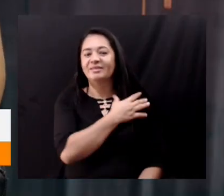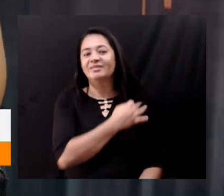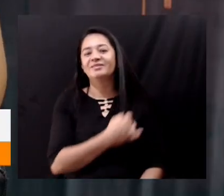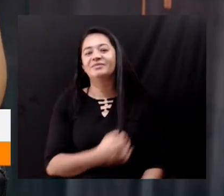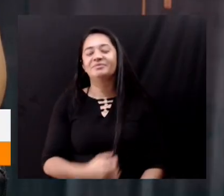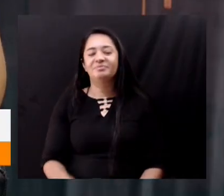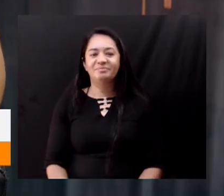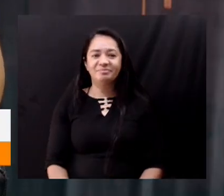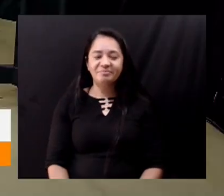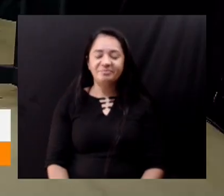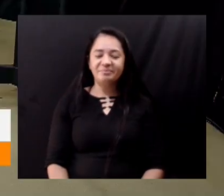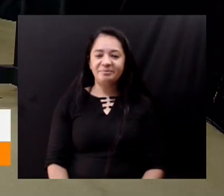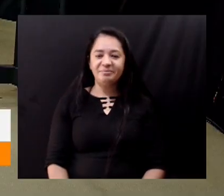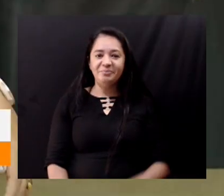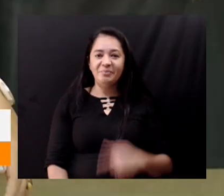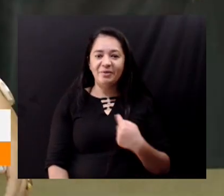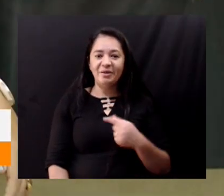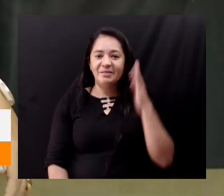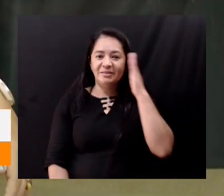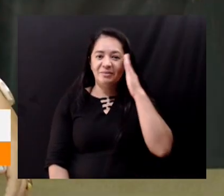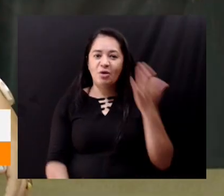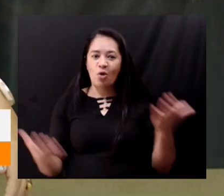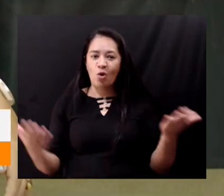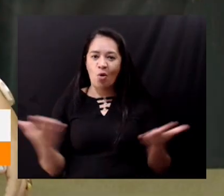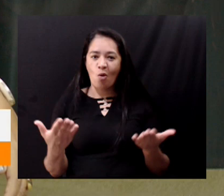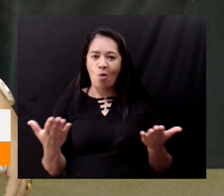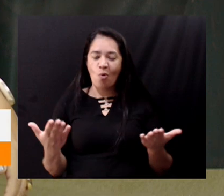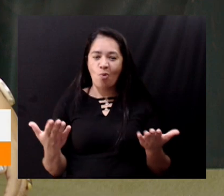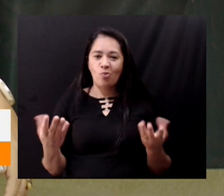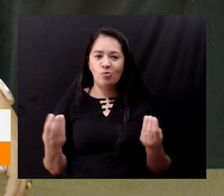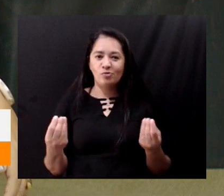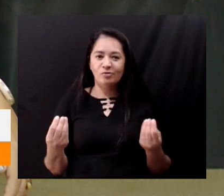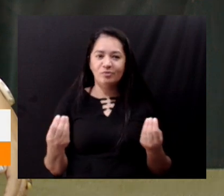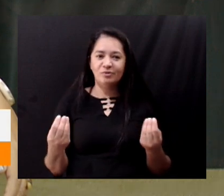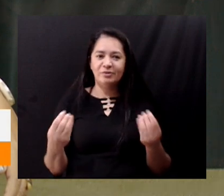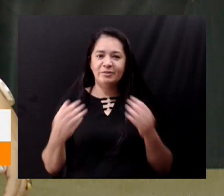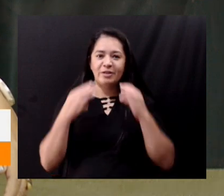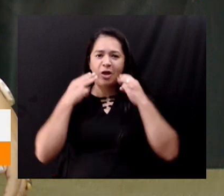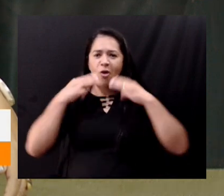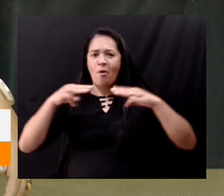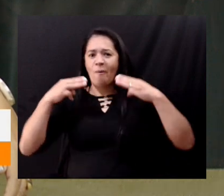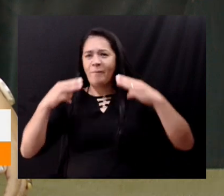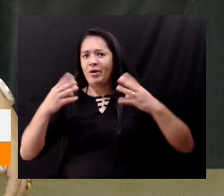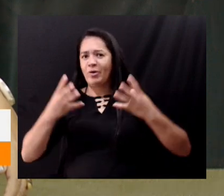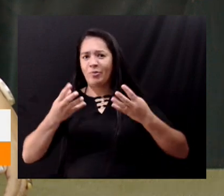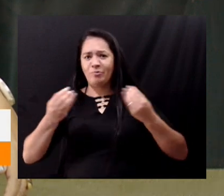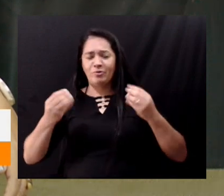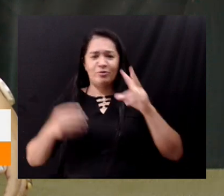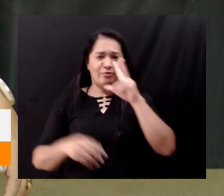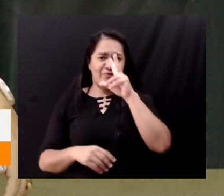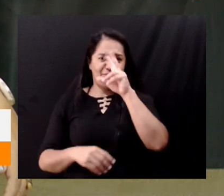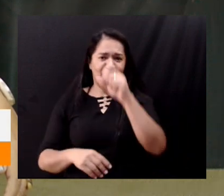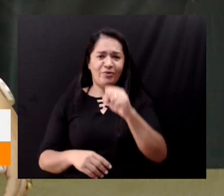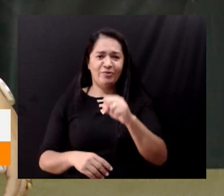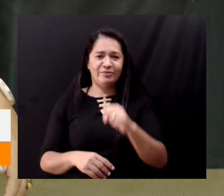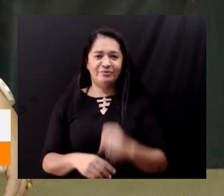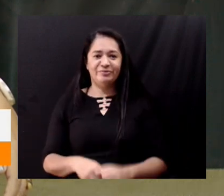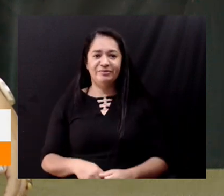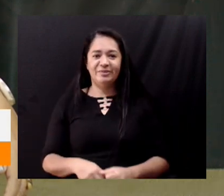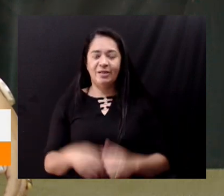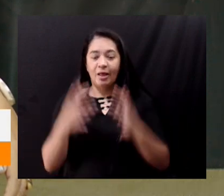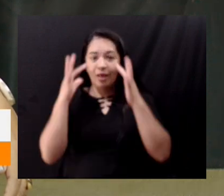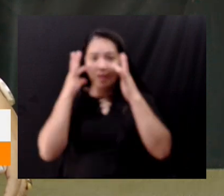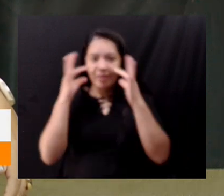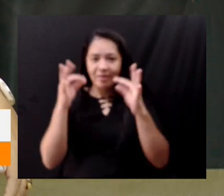que antecedentes. hoje a indústria ela tem um marketing muito, mas muito forte, quando o quesito é chamar a atenção, né,